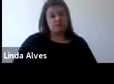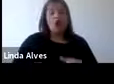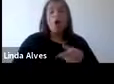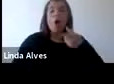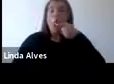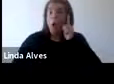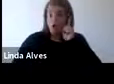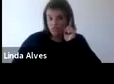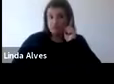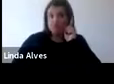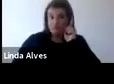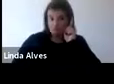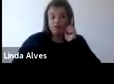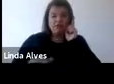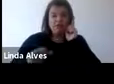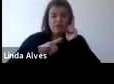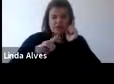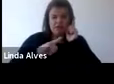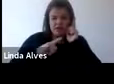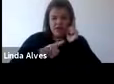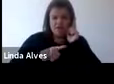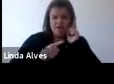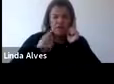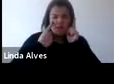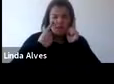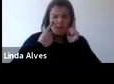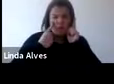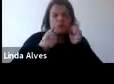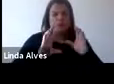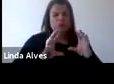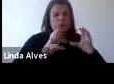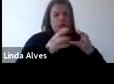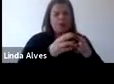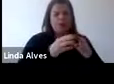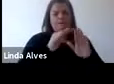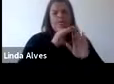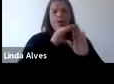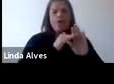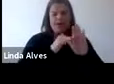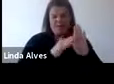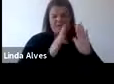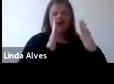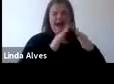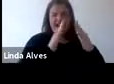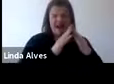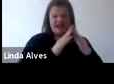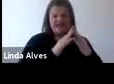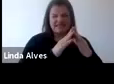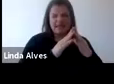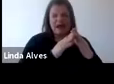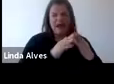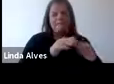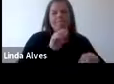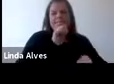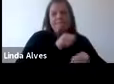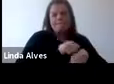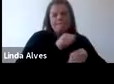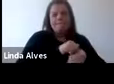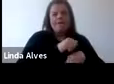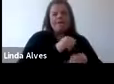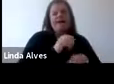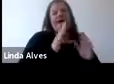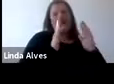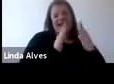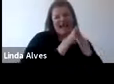Gilson, na cerimônia do novo programa da Casa Popular, ou seja, a Casa Verde e